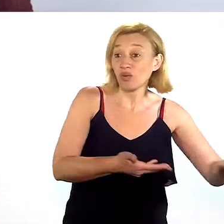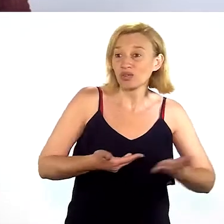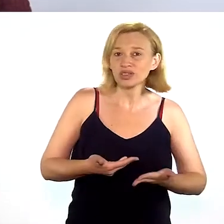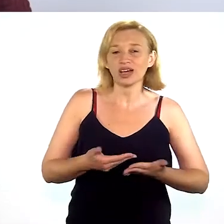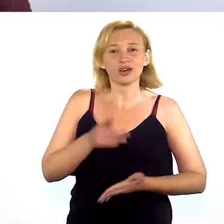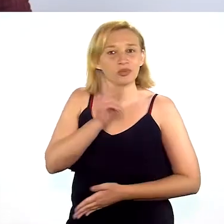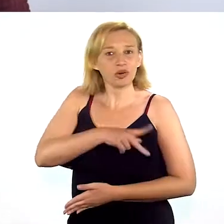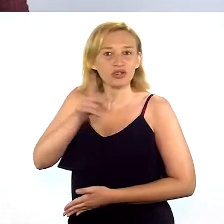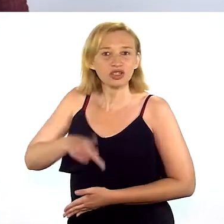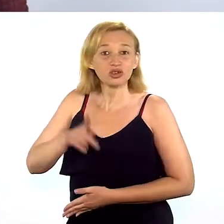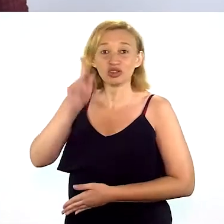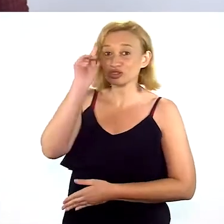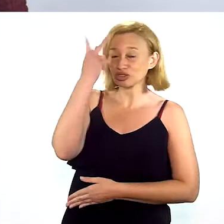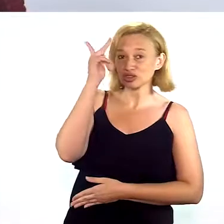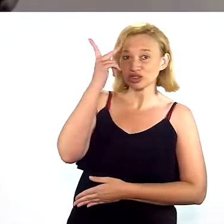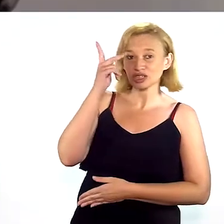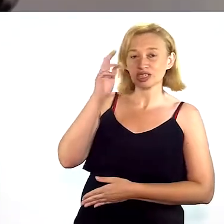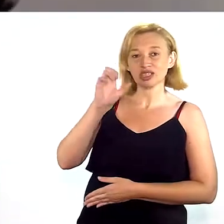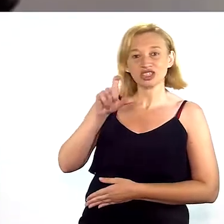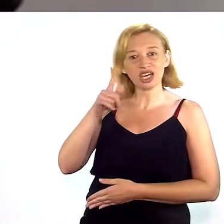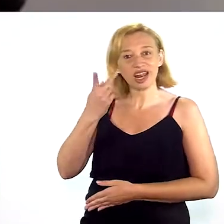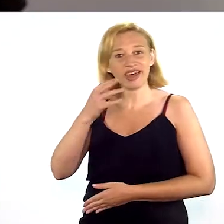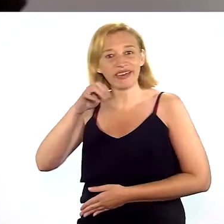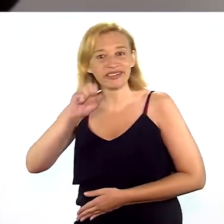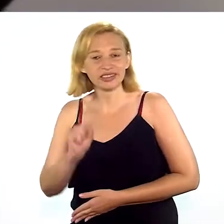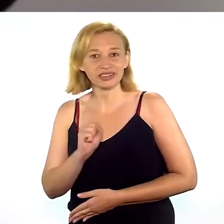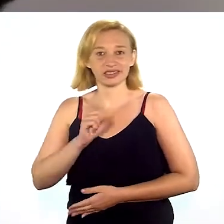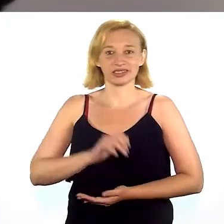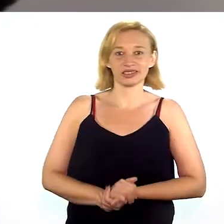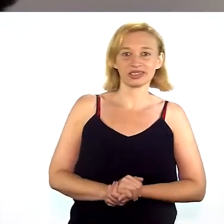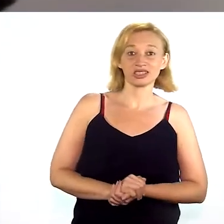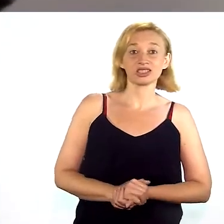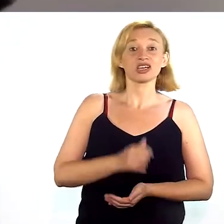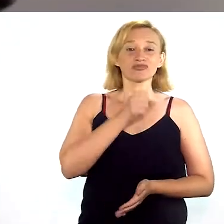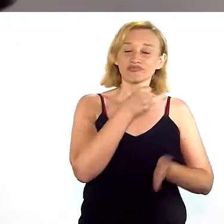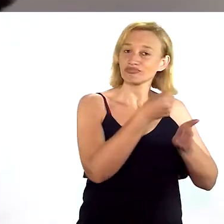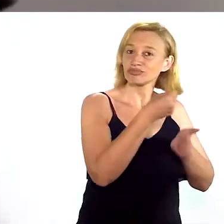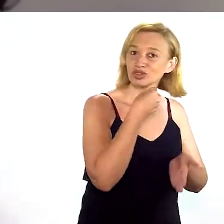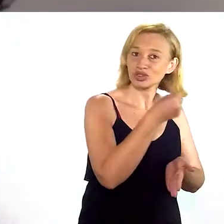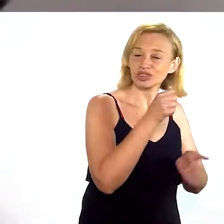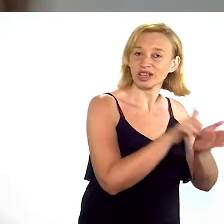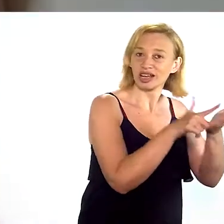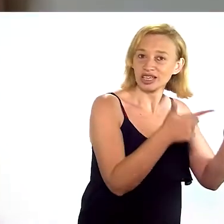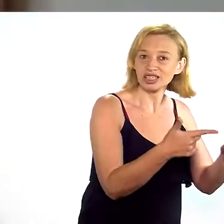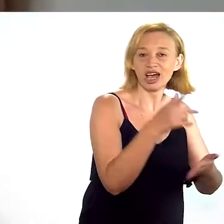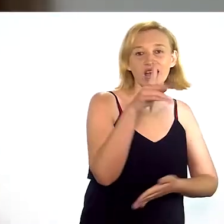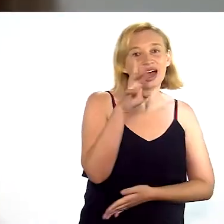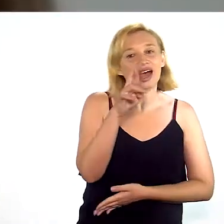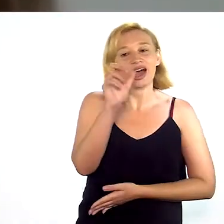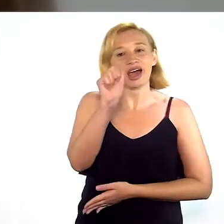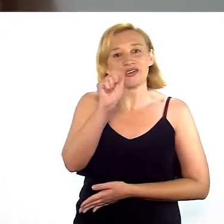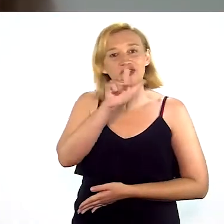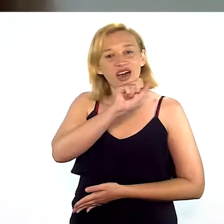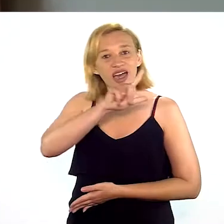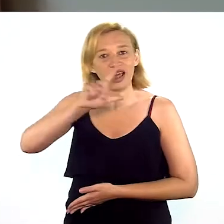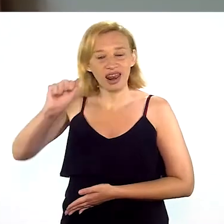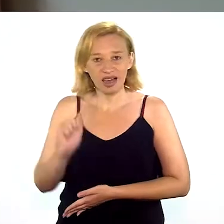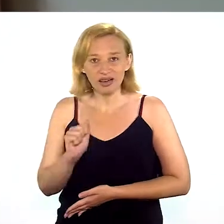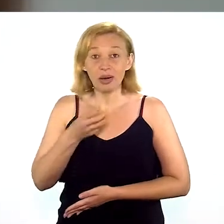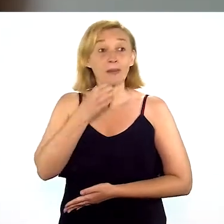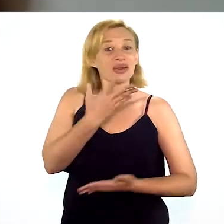Minhas convidadas são a professora de História, Charlene Ximenes, e a jornalista Rafaela